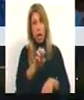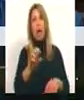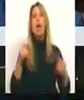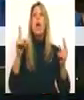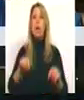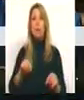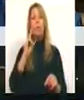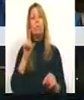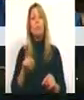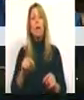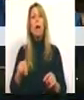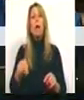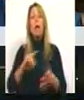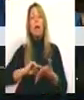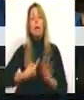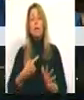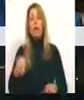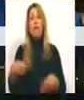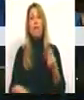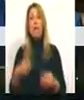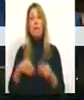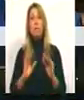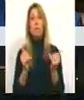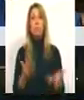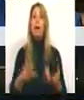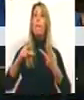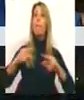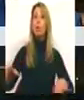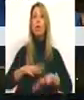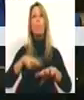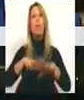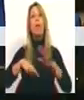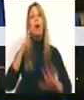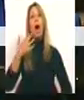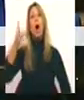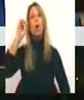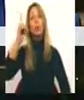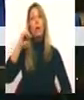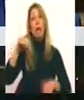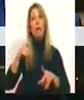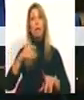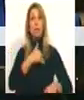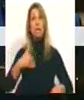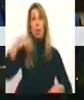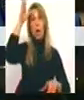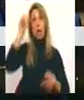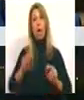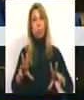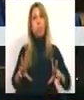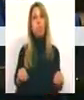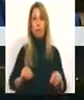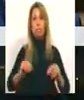de flexibilização aos municípios para constituir uma autoridade sanitária intermunicipal. E também faz